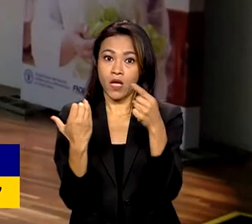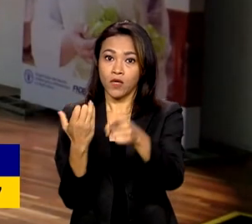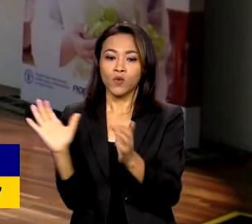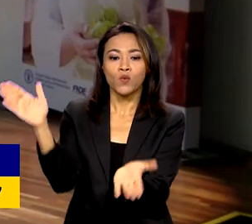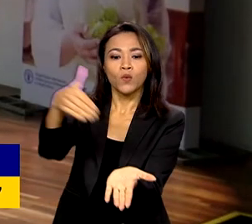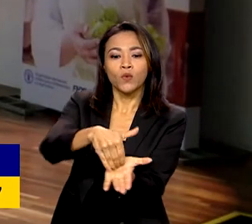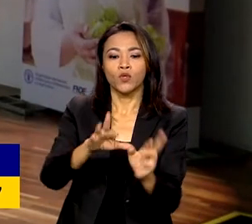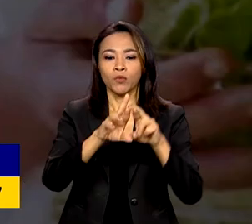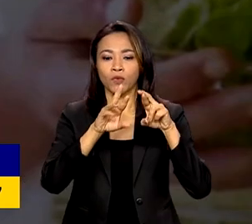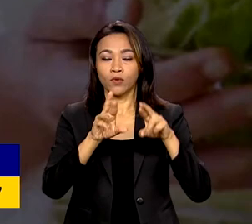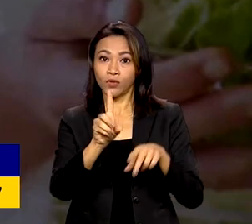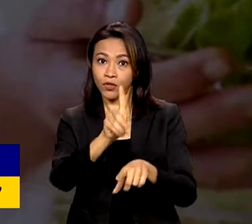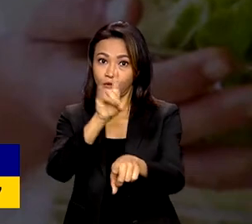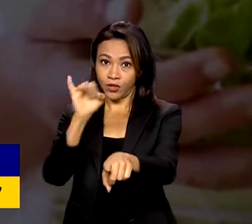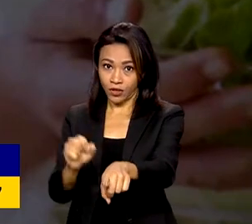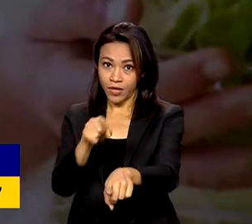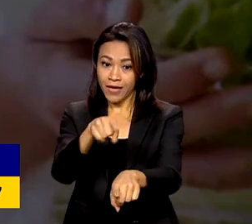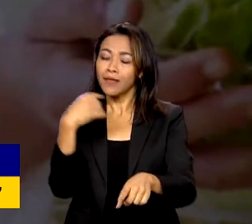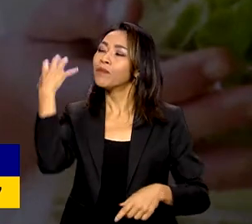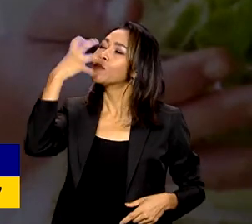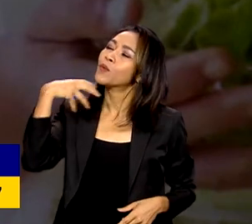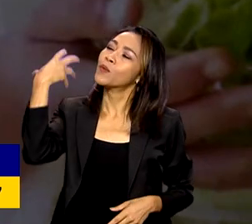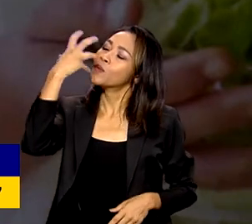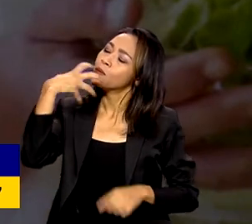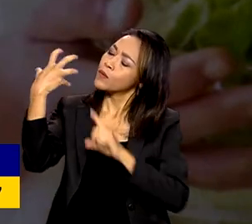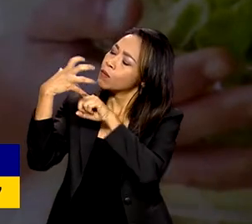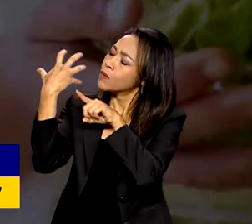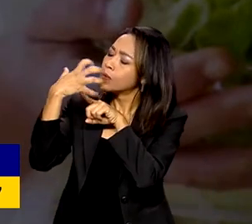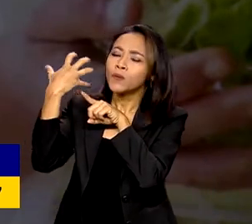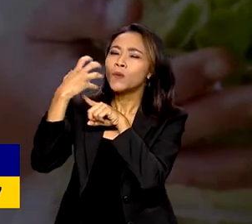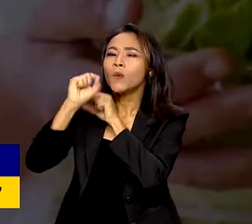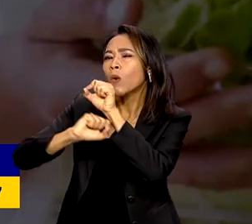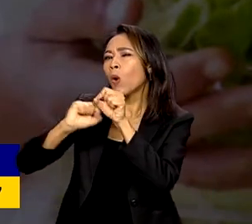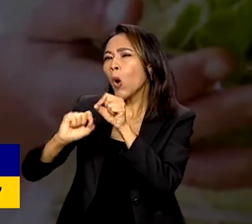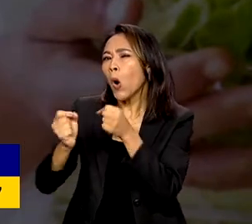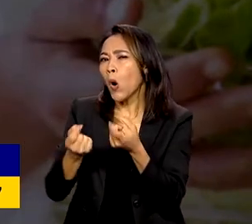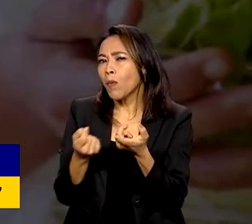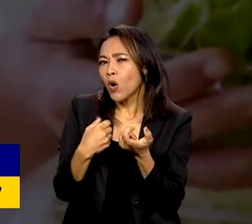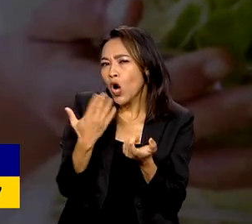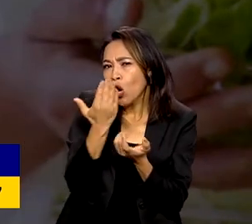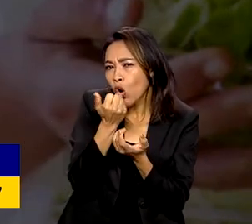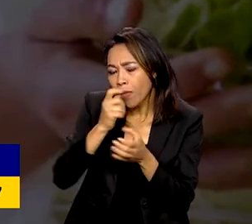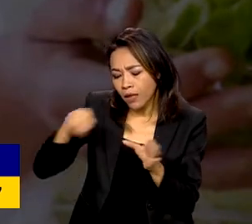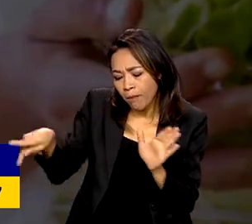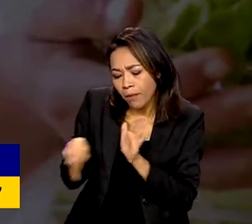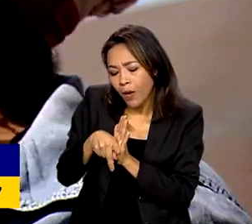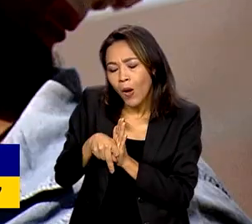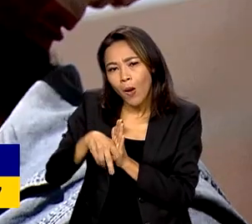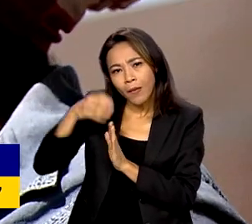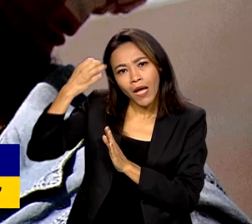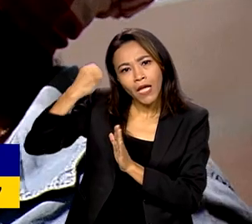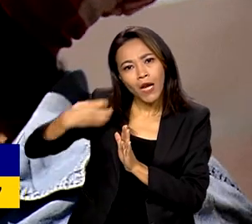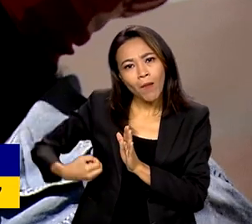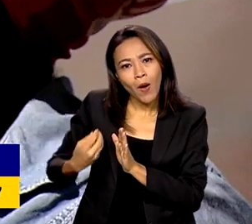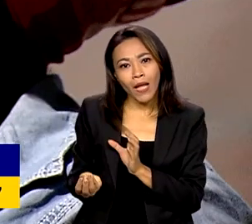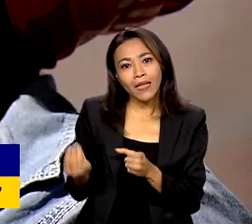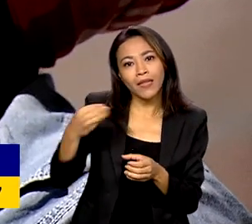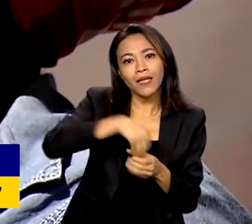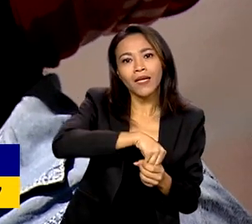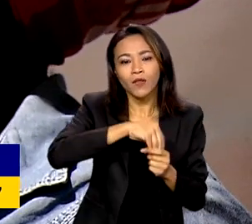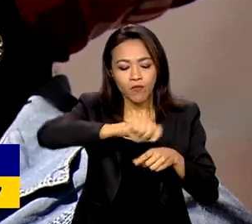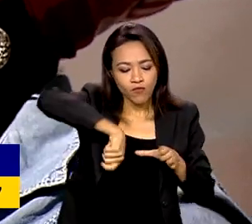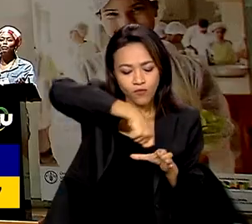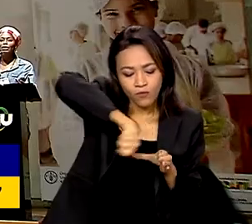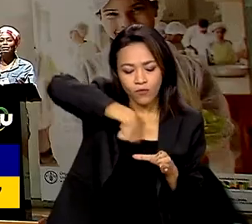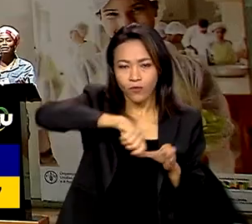último dia em Brasília o canto foi para falar sobre como inserir culinárias Quilombolas na merenda escolar a especialista no assunto